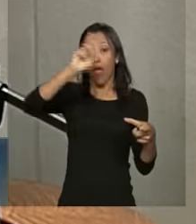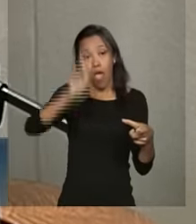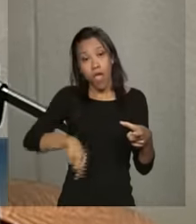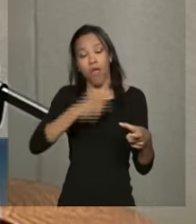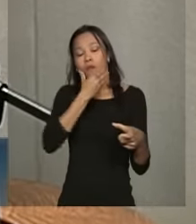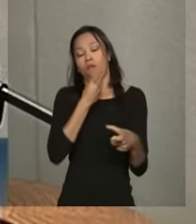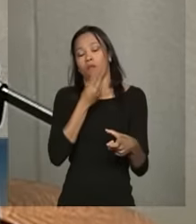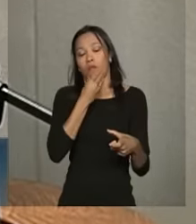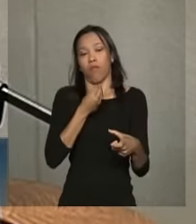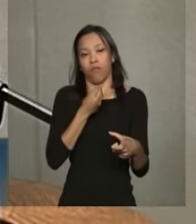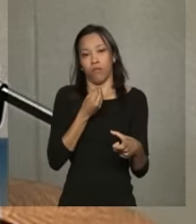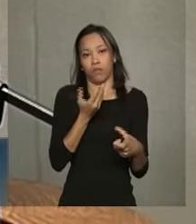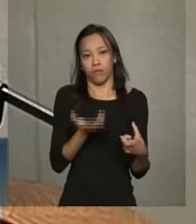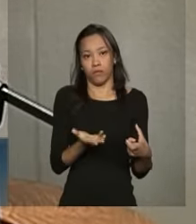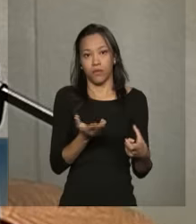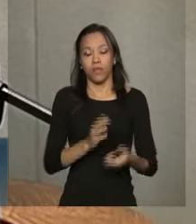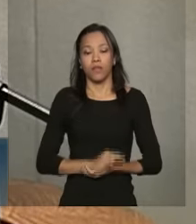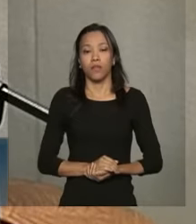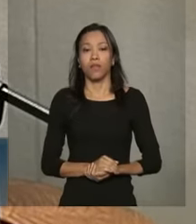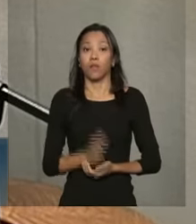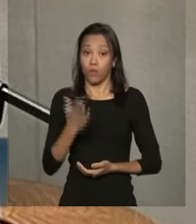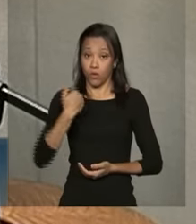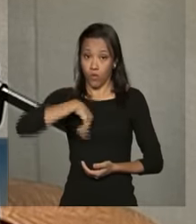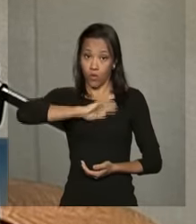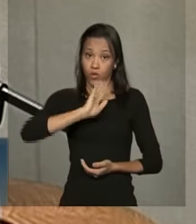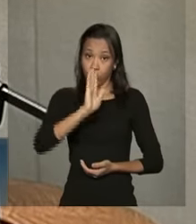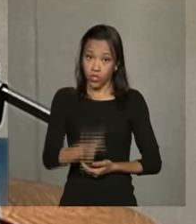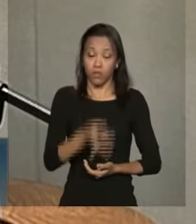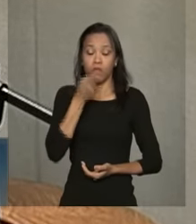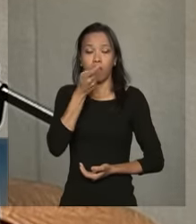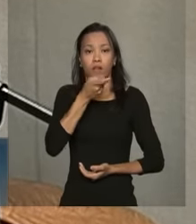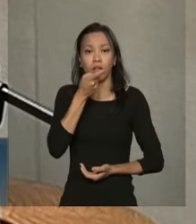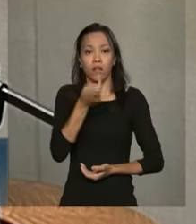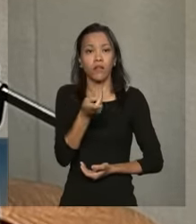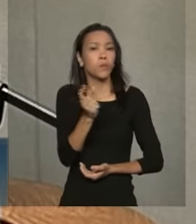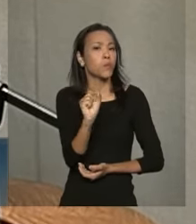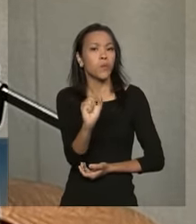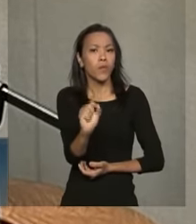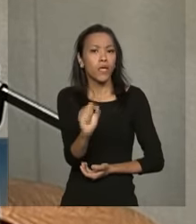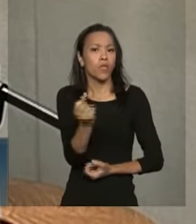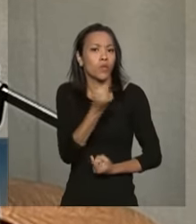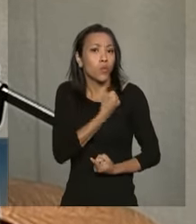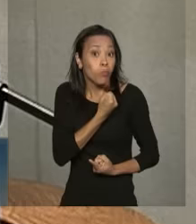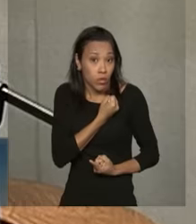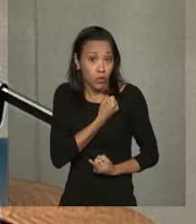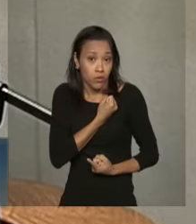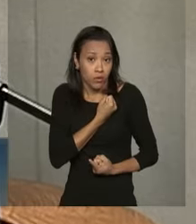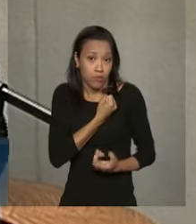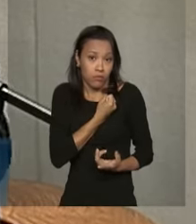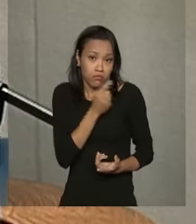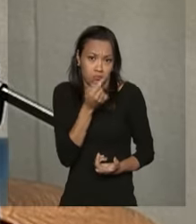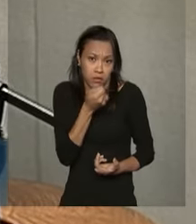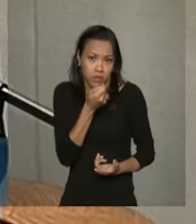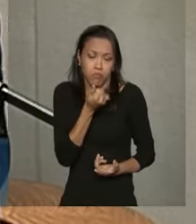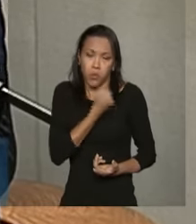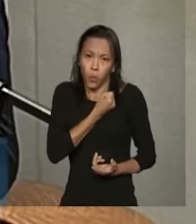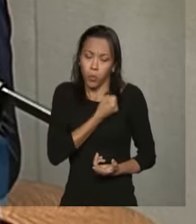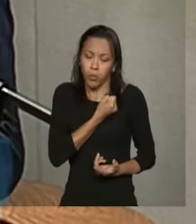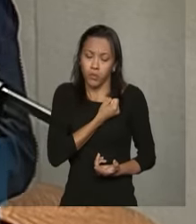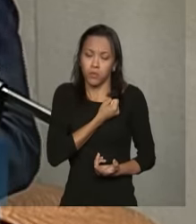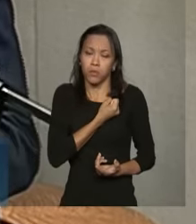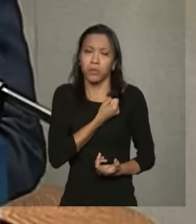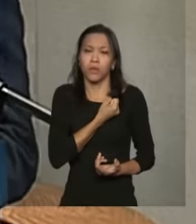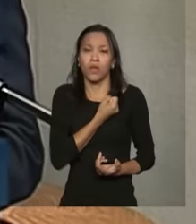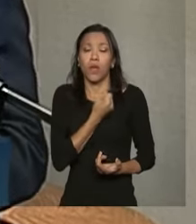homens muito Possivelmente como nós estamos falando uma base de números pequena qualquer difença